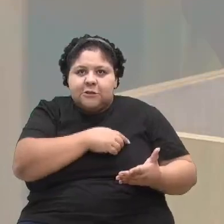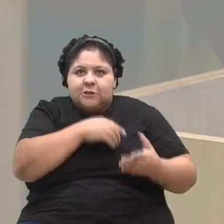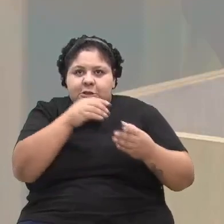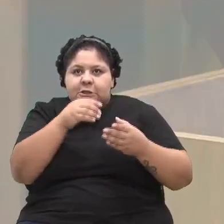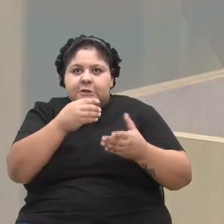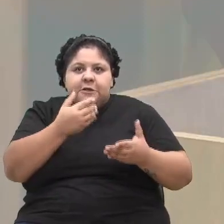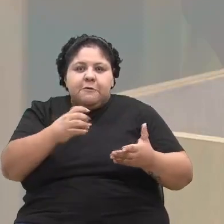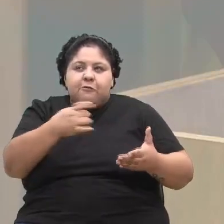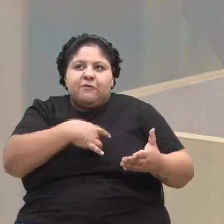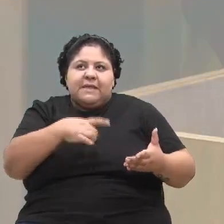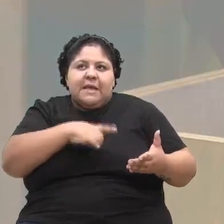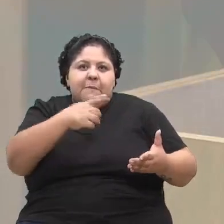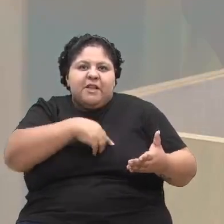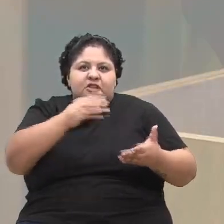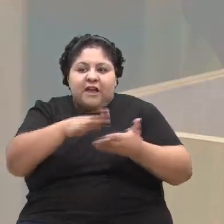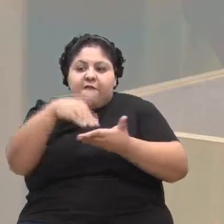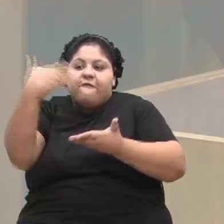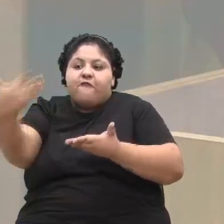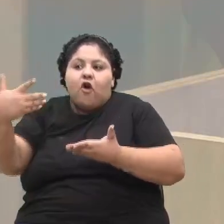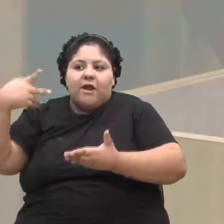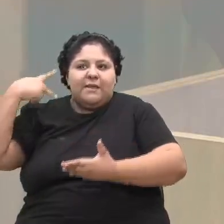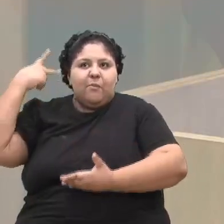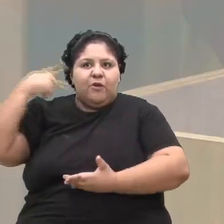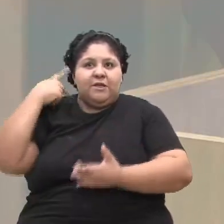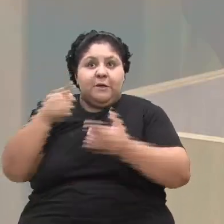política. Mas ela tem medo